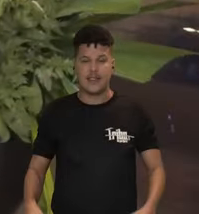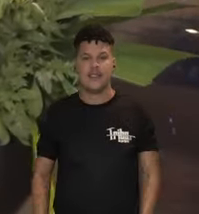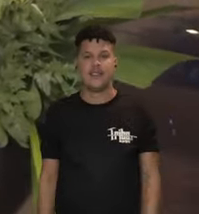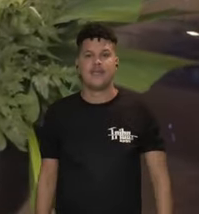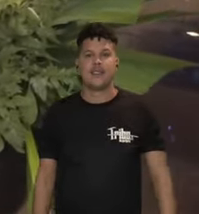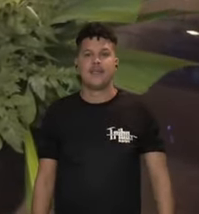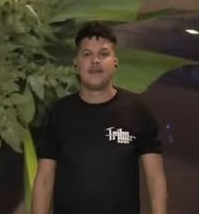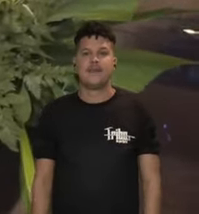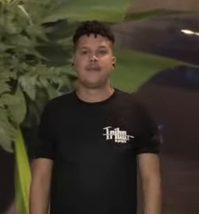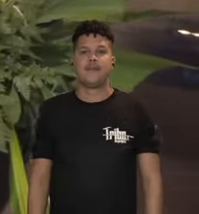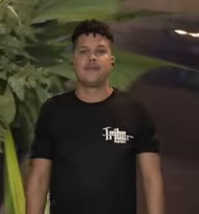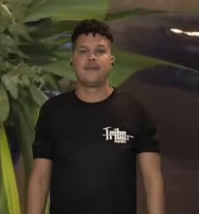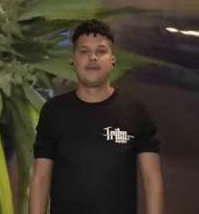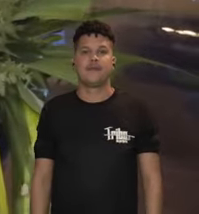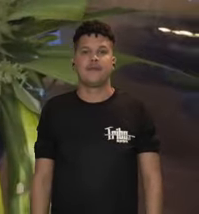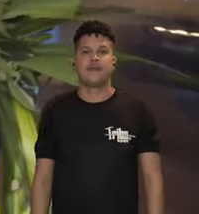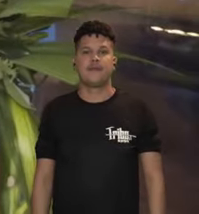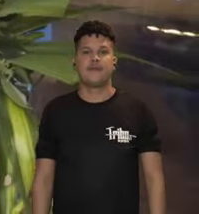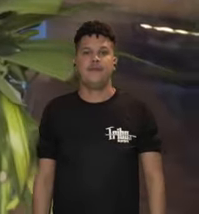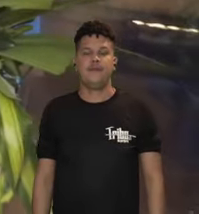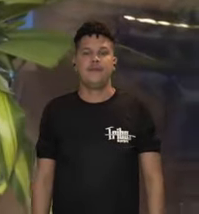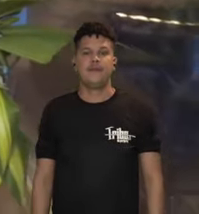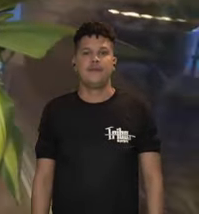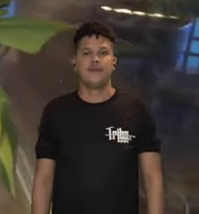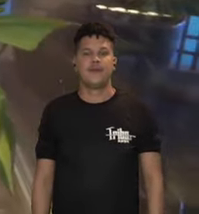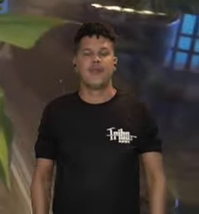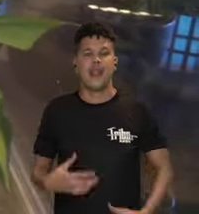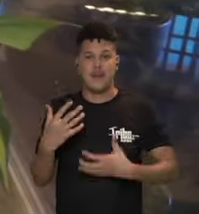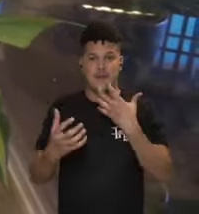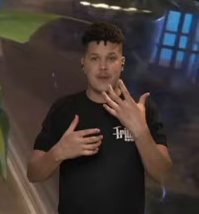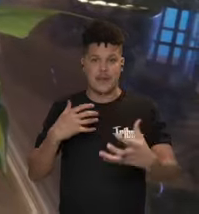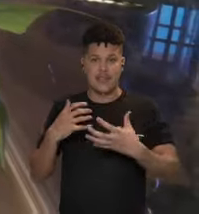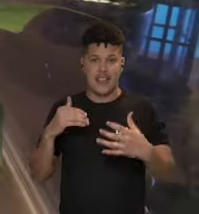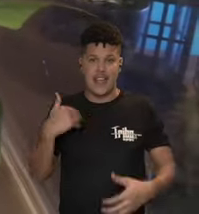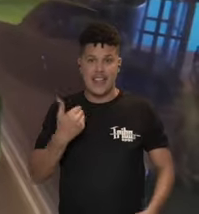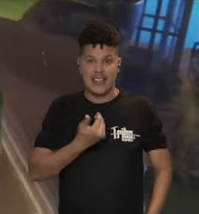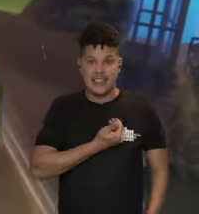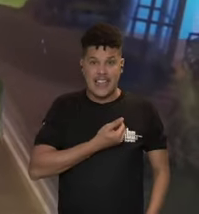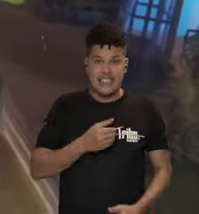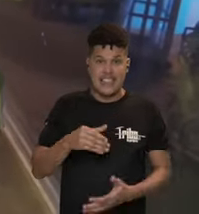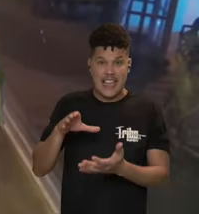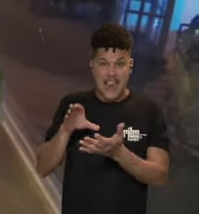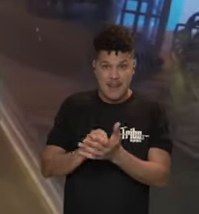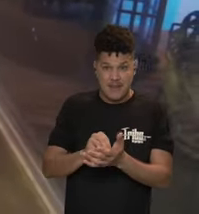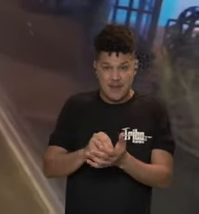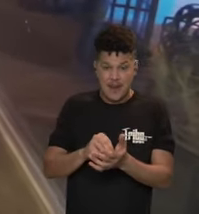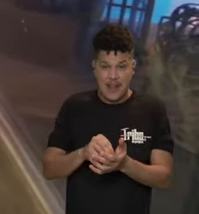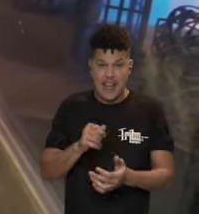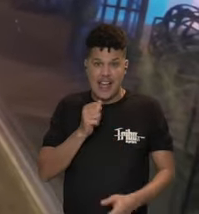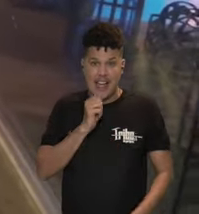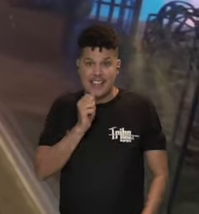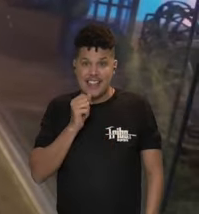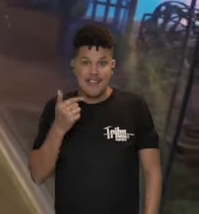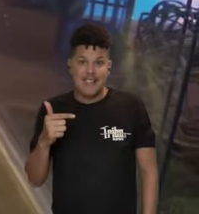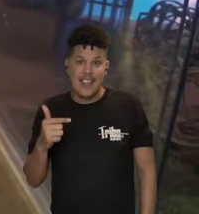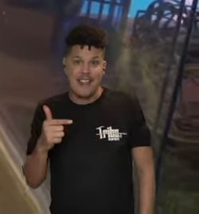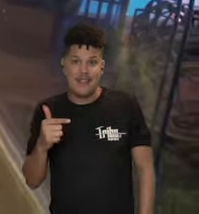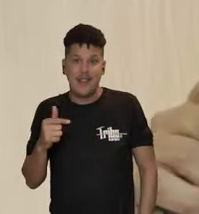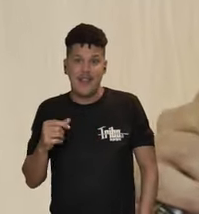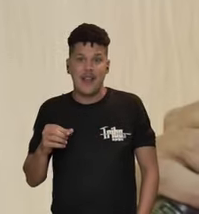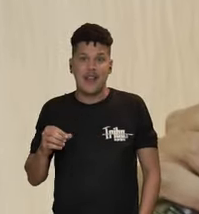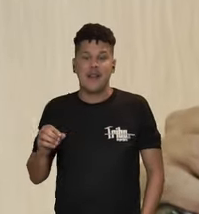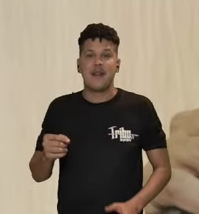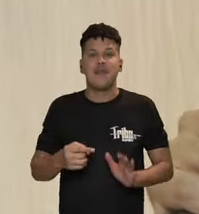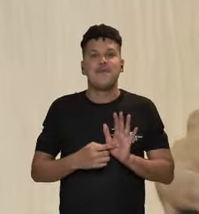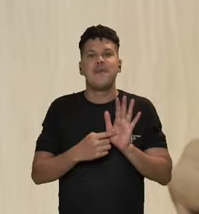Achei. E essa, mano? Ah. Essa aqui é uma música que a gente gravou, velho, que nem saiu. Na verdade, a gente não teve a oportunidade de fazer o